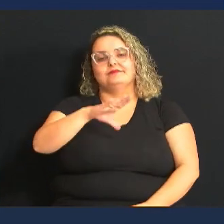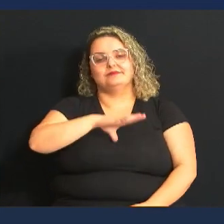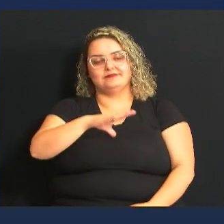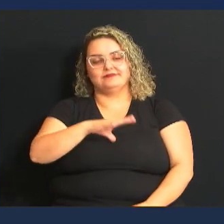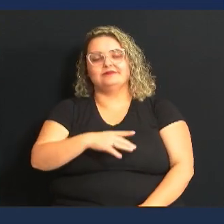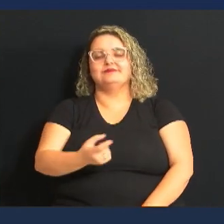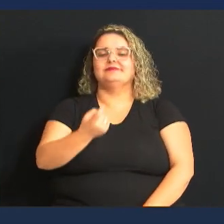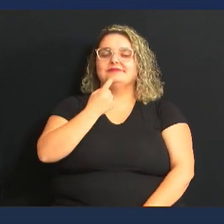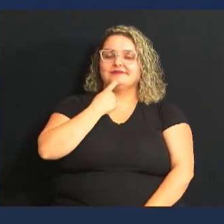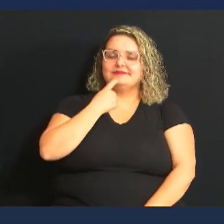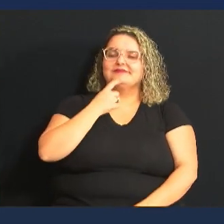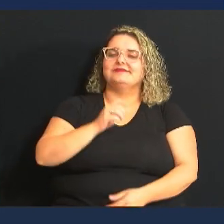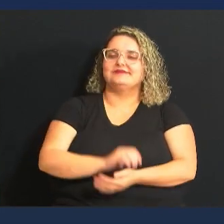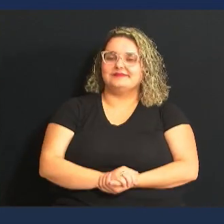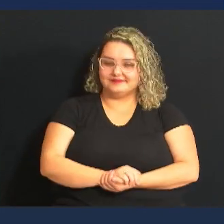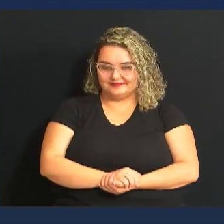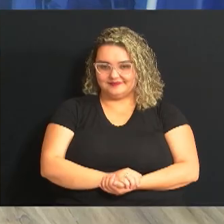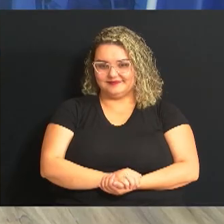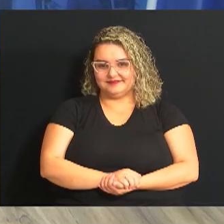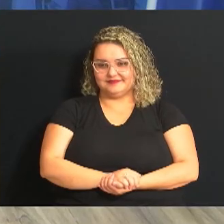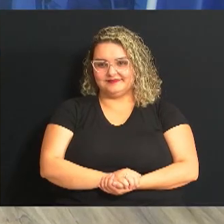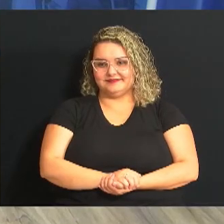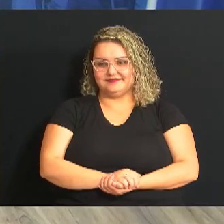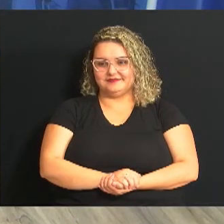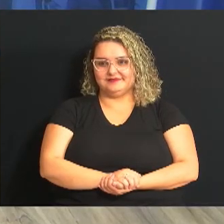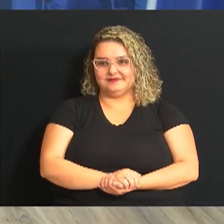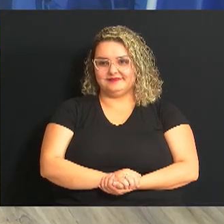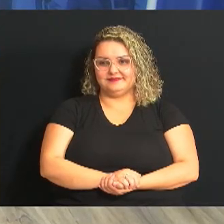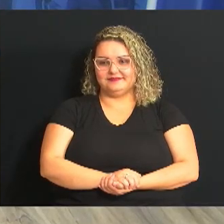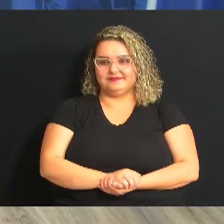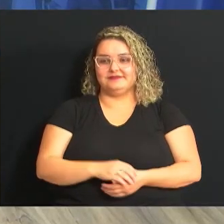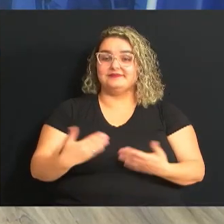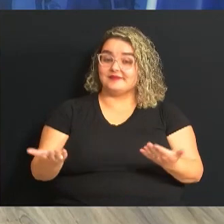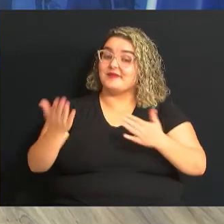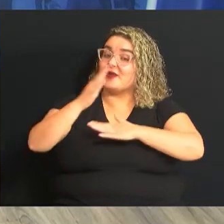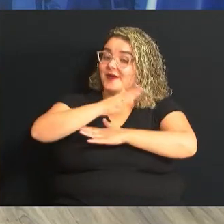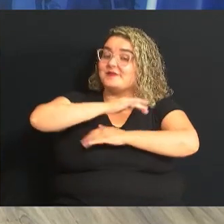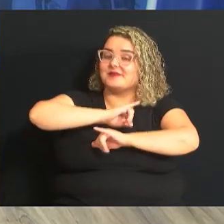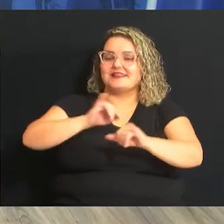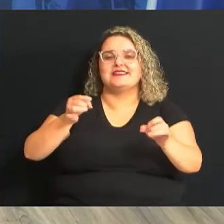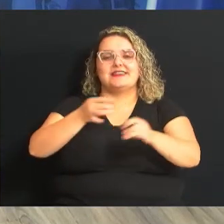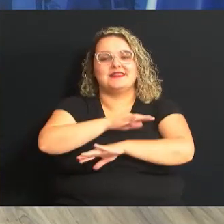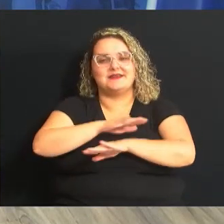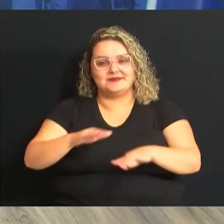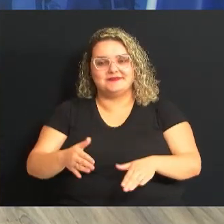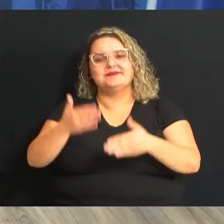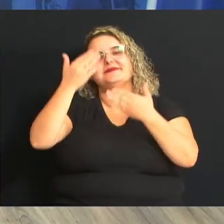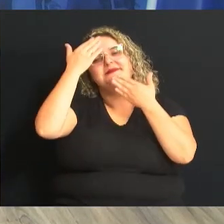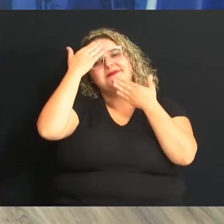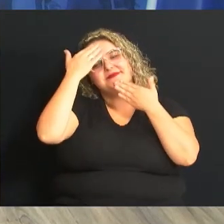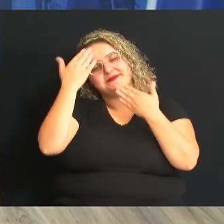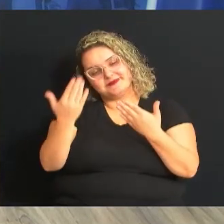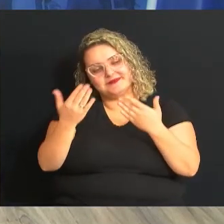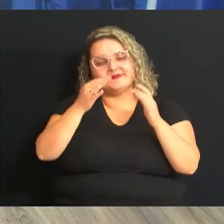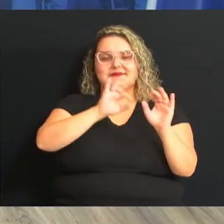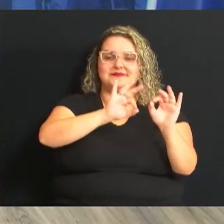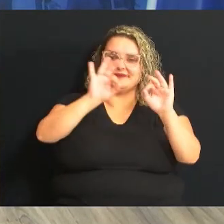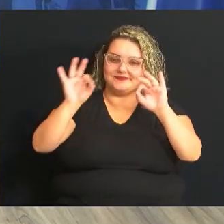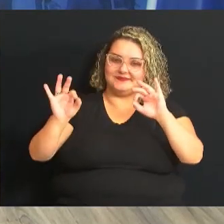fronteiriças, né, com a Ucrânia. Guerra é tudo muito incerto, então às vezes é até difícil fazer